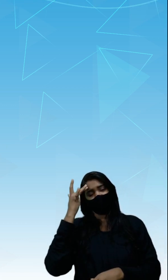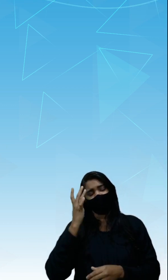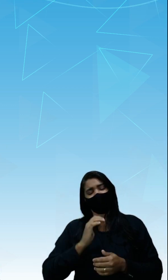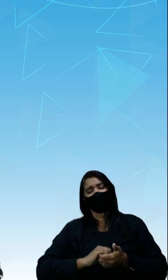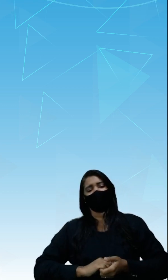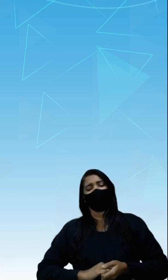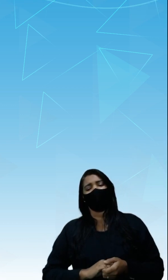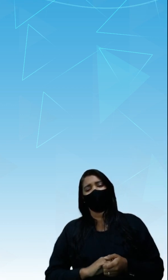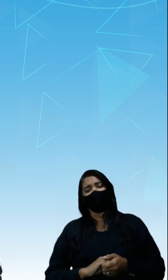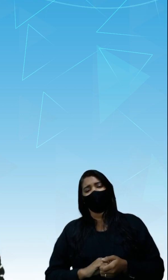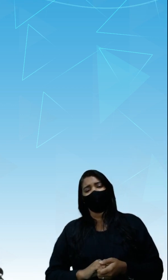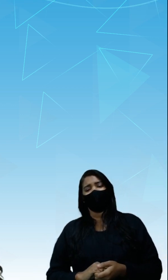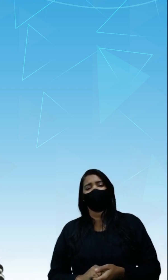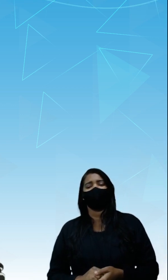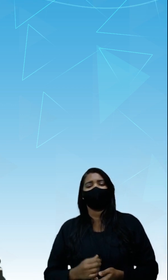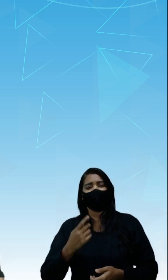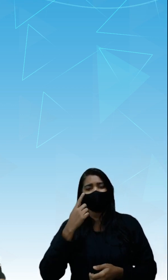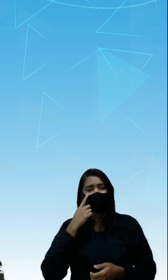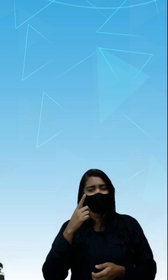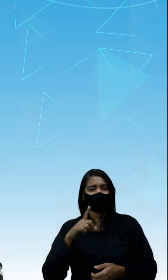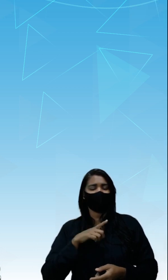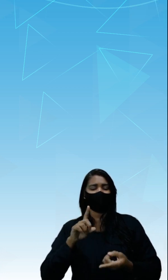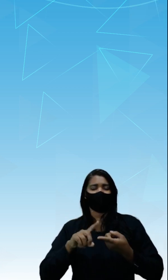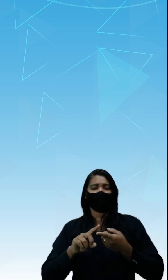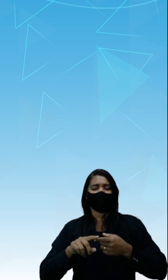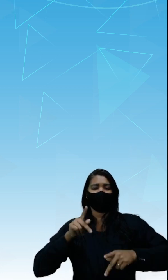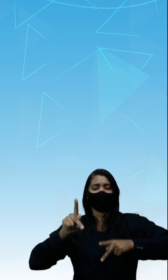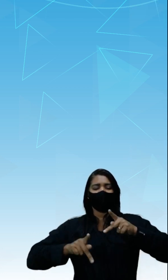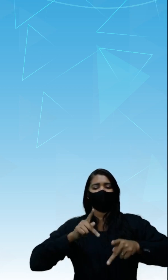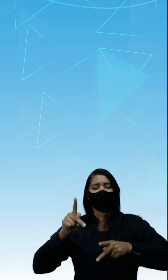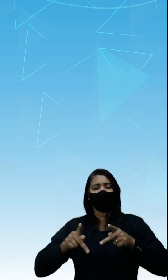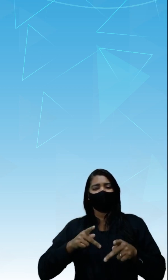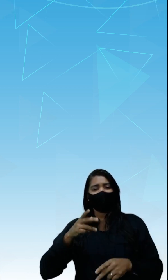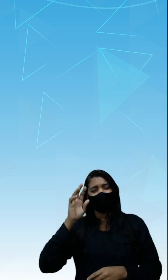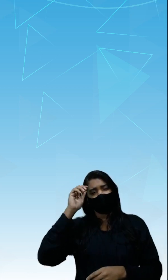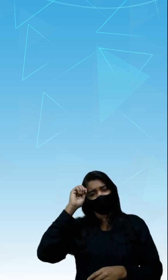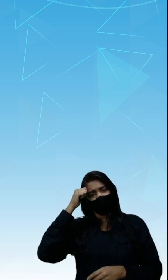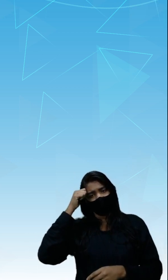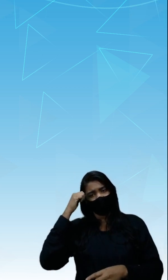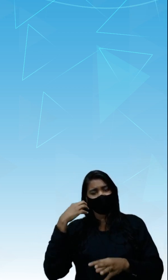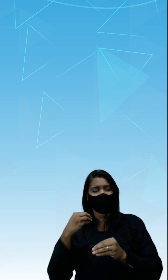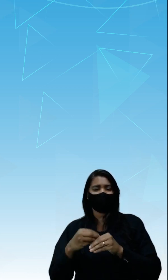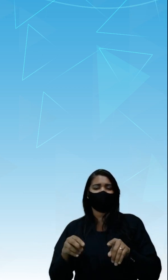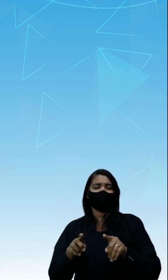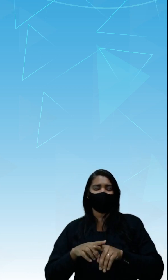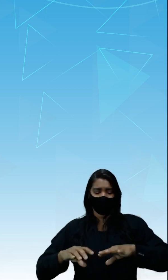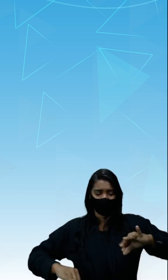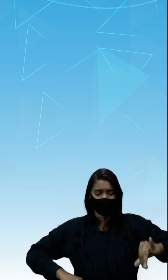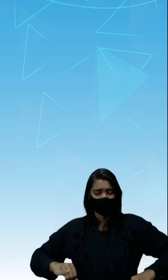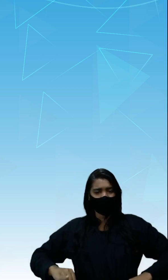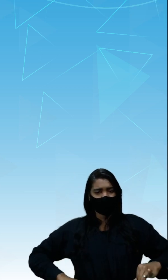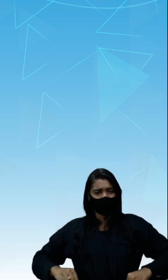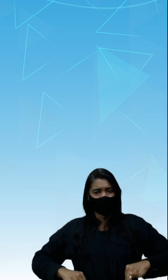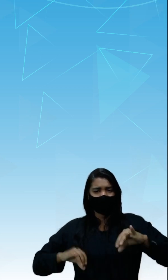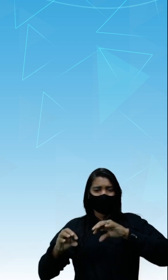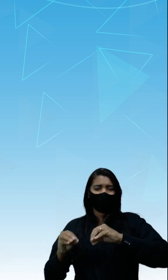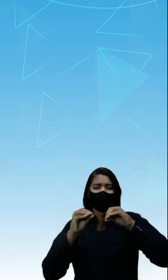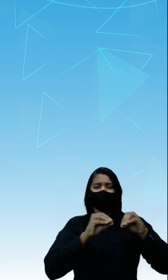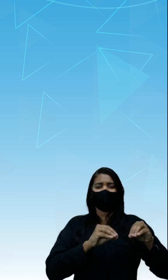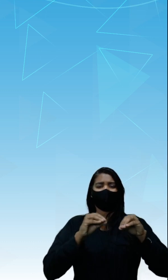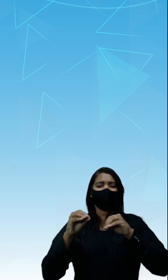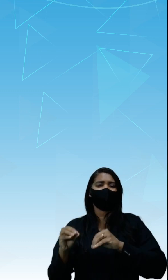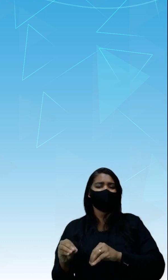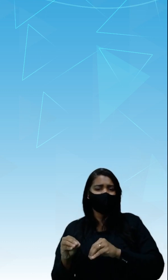Viemos também dos povos africanos, grupo lindo, que sofreu muita imigração